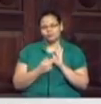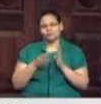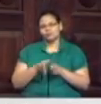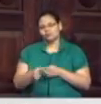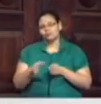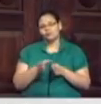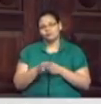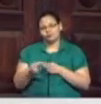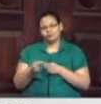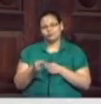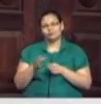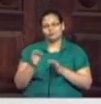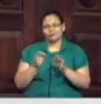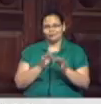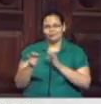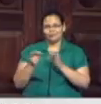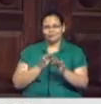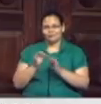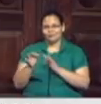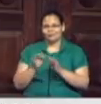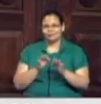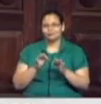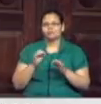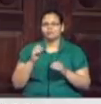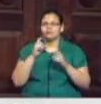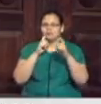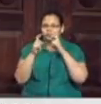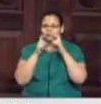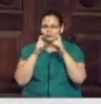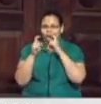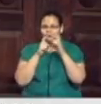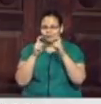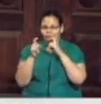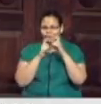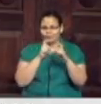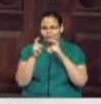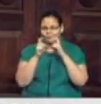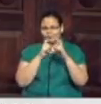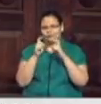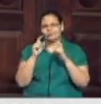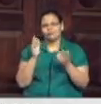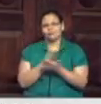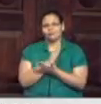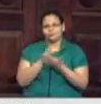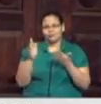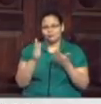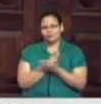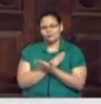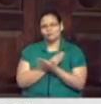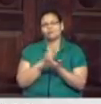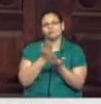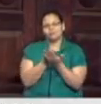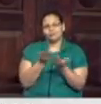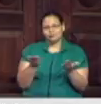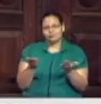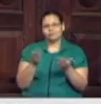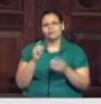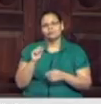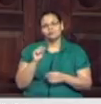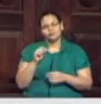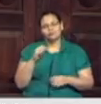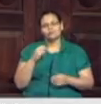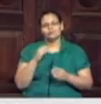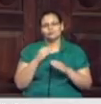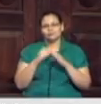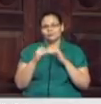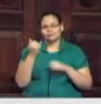orientando este planejamento. E dessa discussão decorreram alguns encaminhamentos que me parecem importantes, deputado